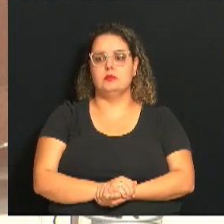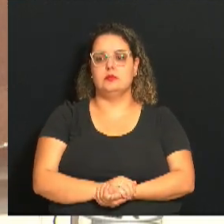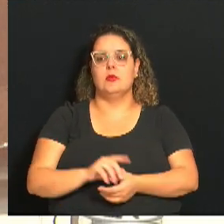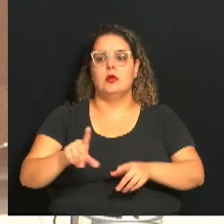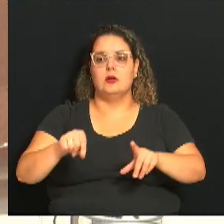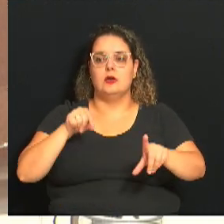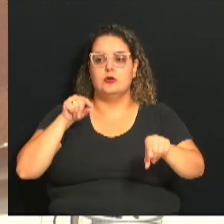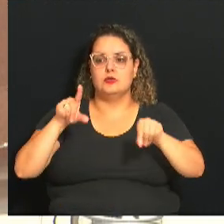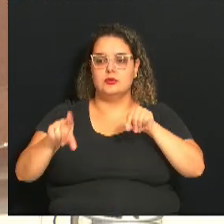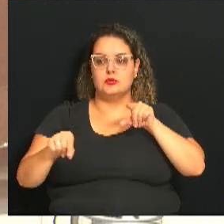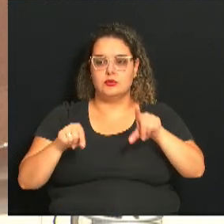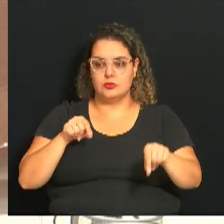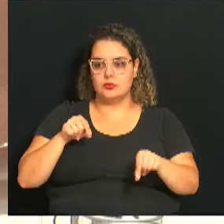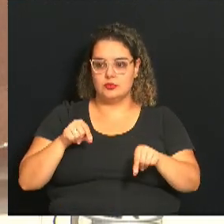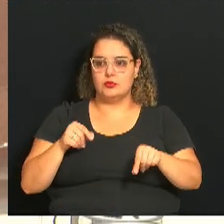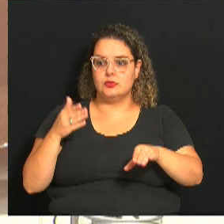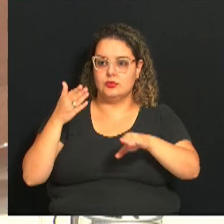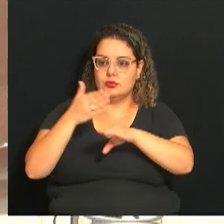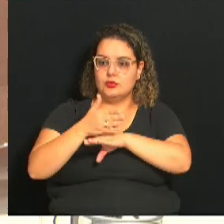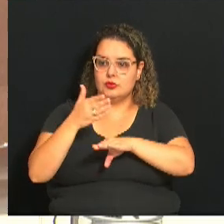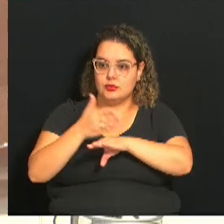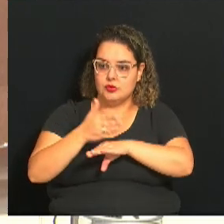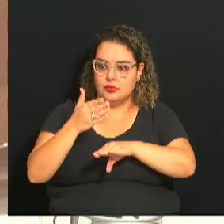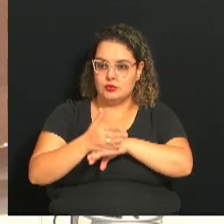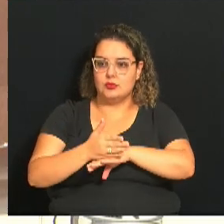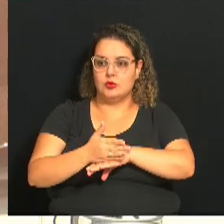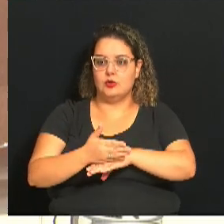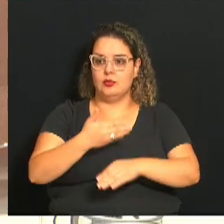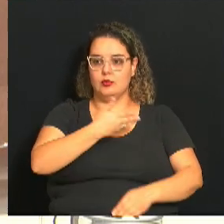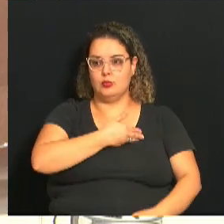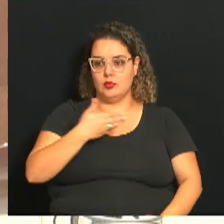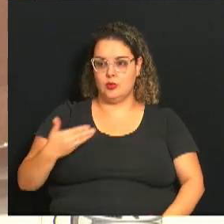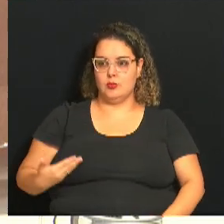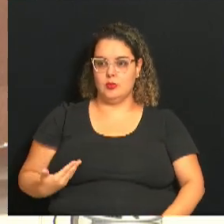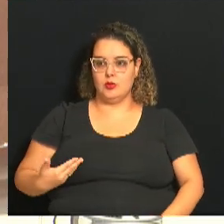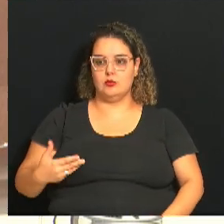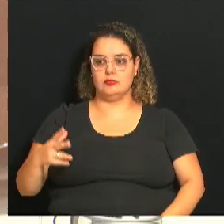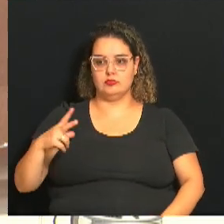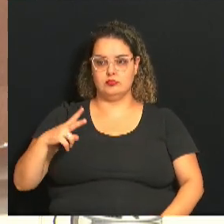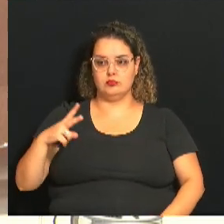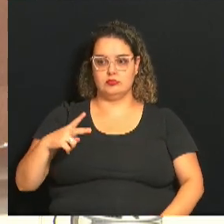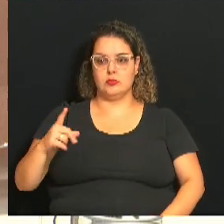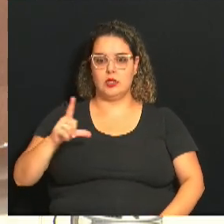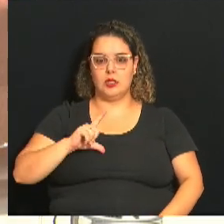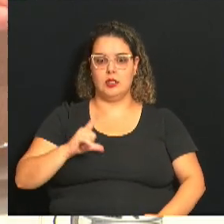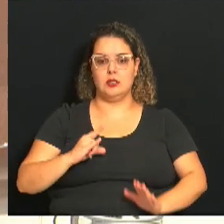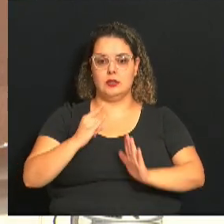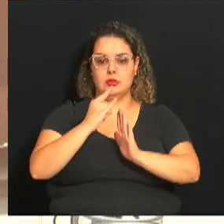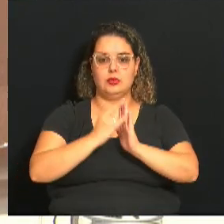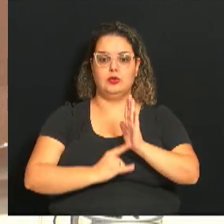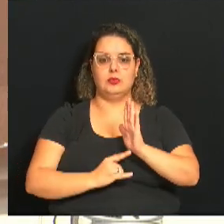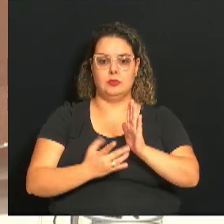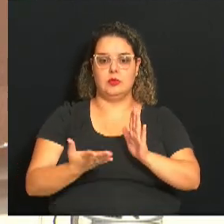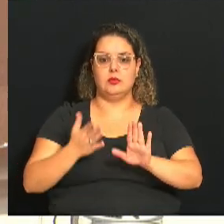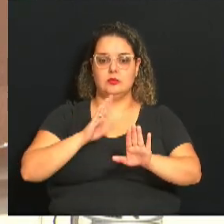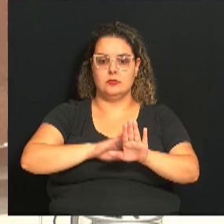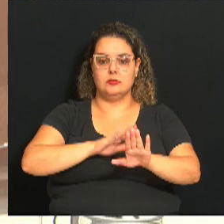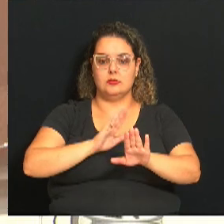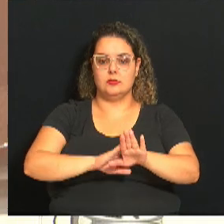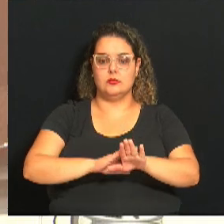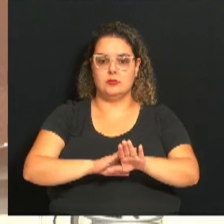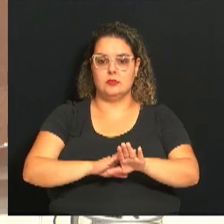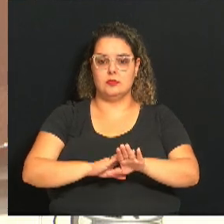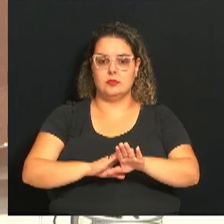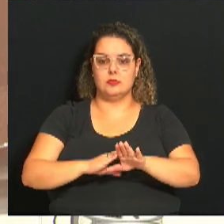né, de parcerias público-privadas, mas que tenha documento, porque você vai fazer uma ação, tanto no Estado como no